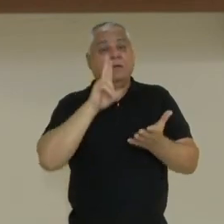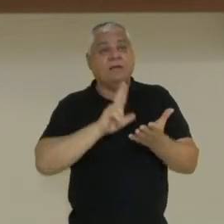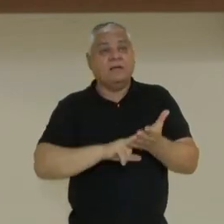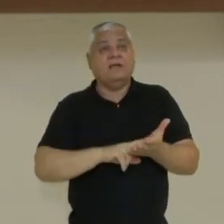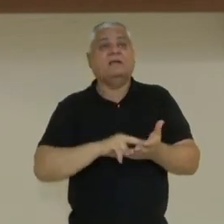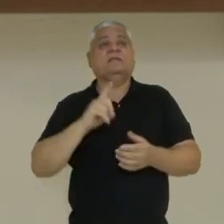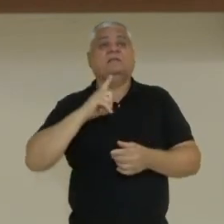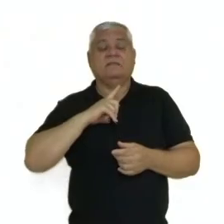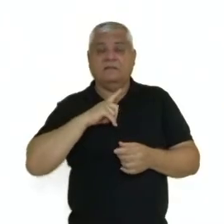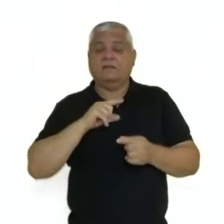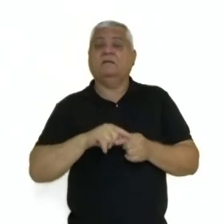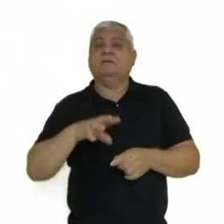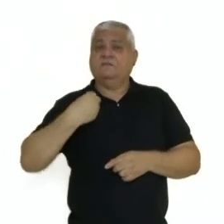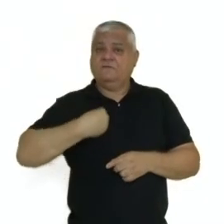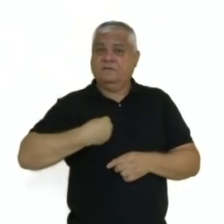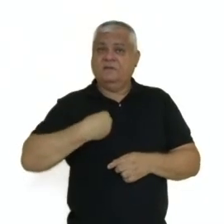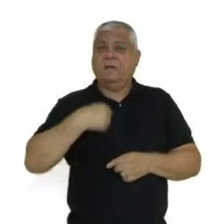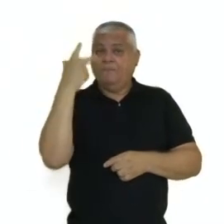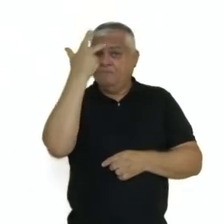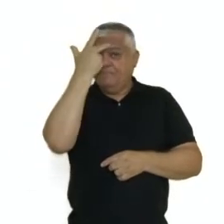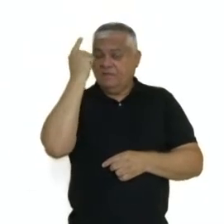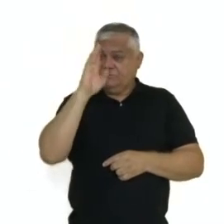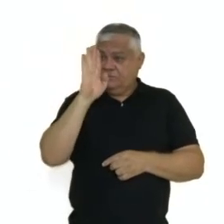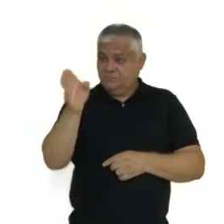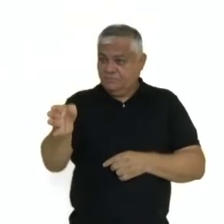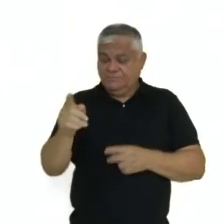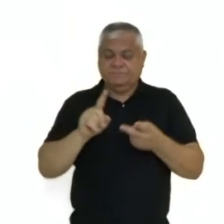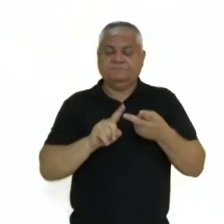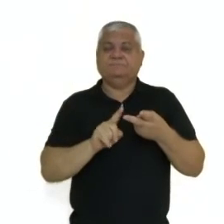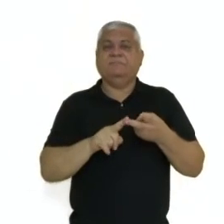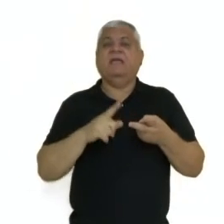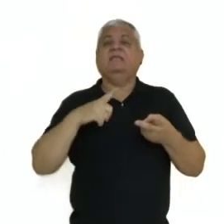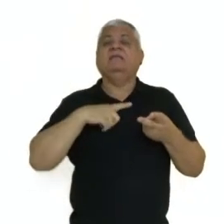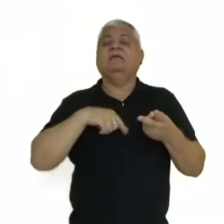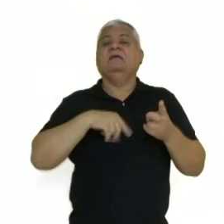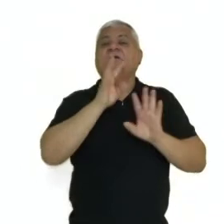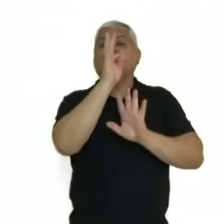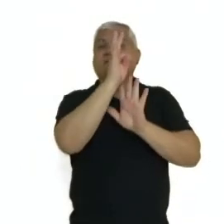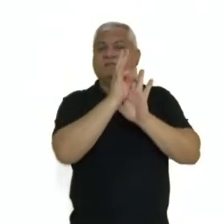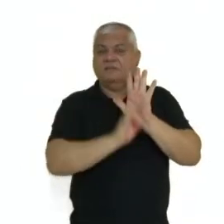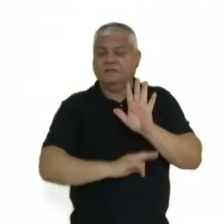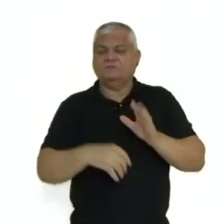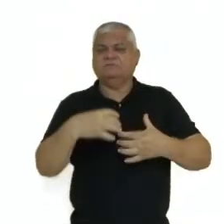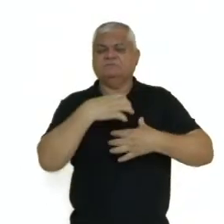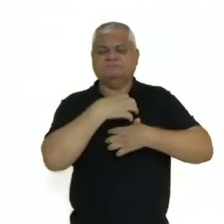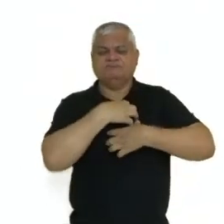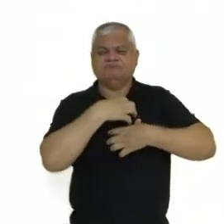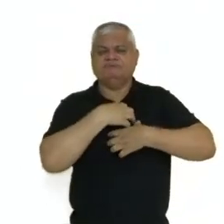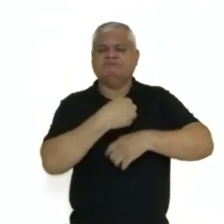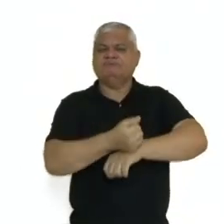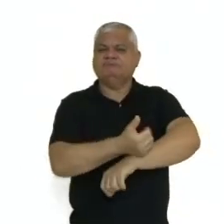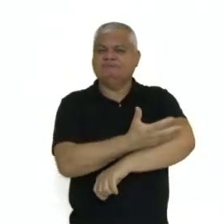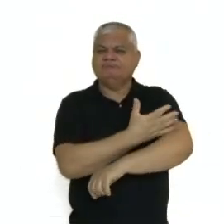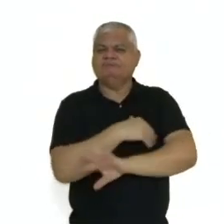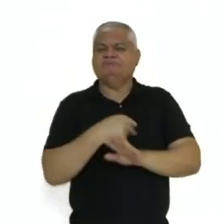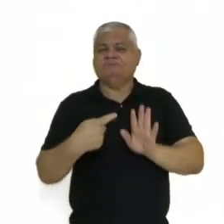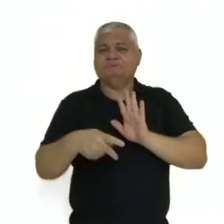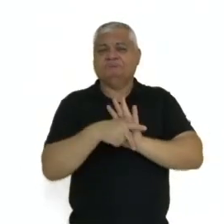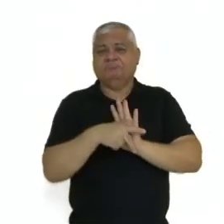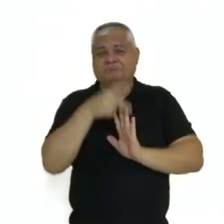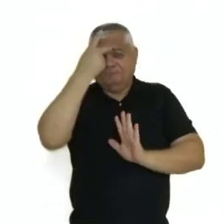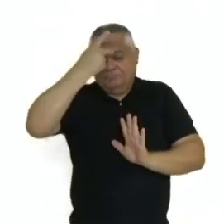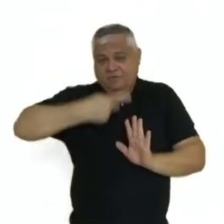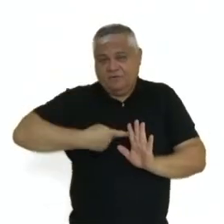quê? Presença de destinatário e um remetente. É um texto de ordem sentimental e subjetivo,